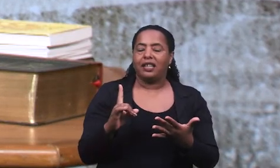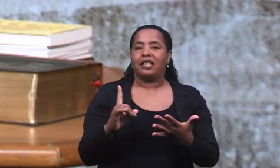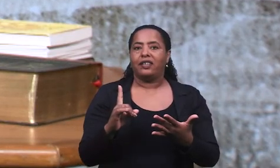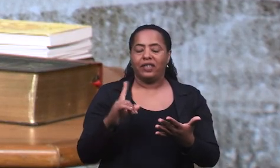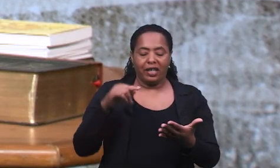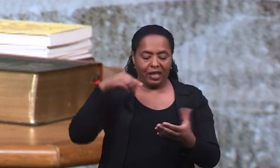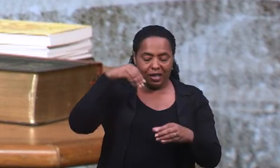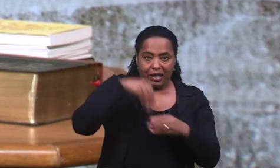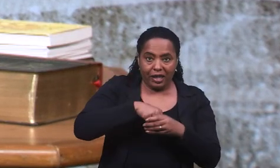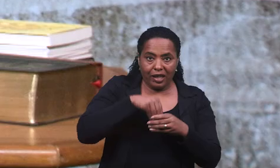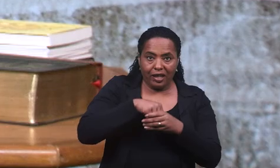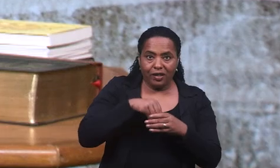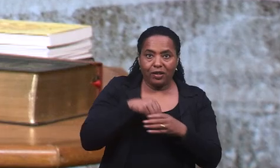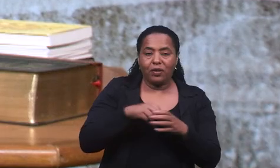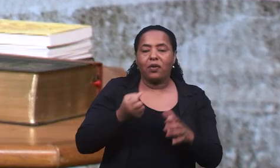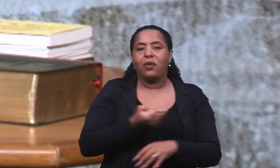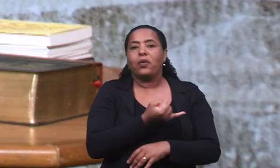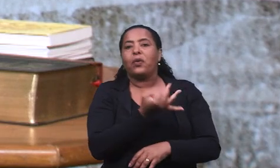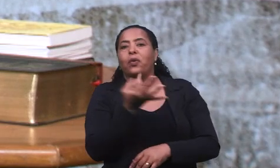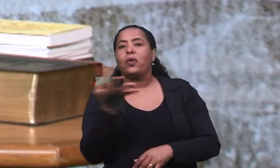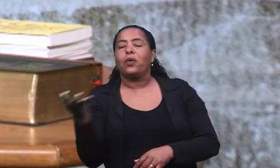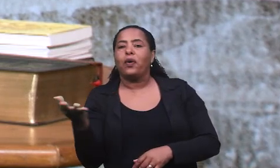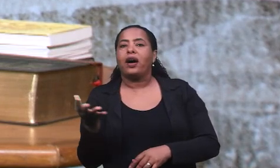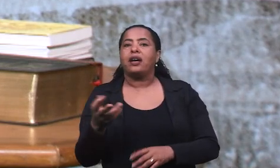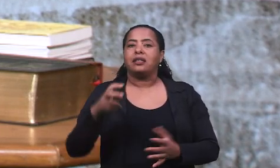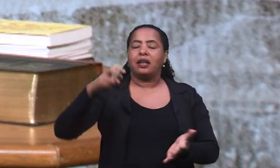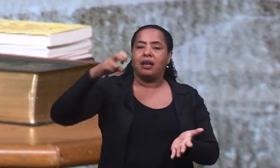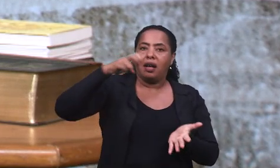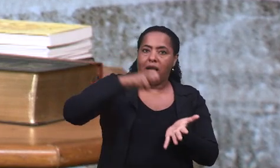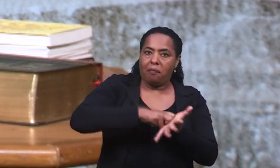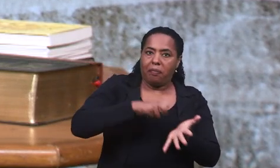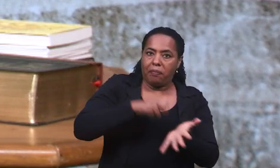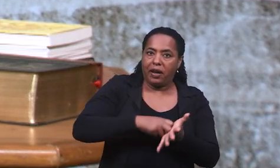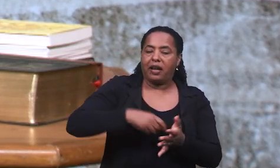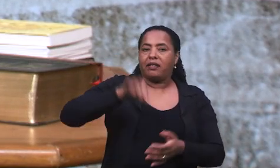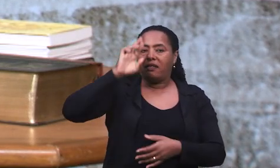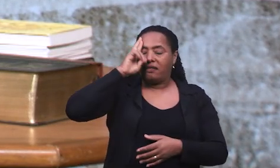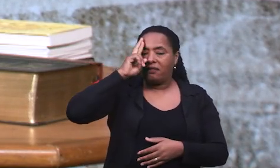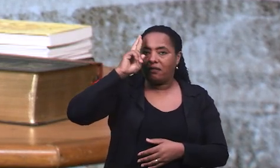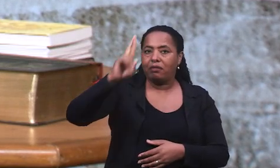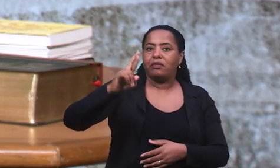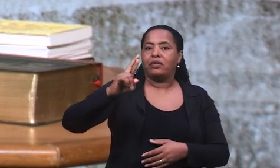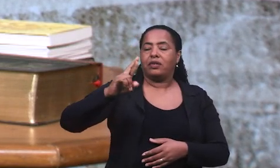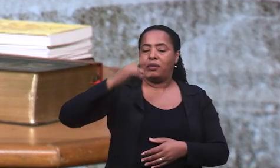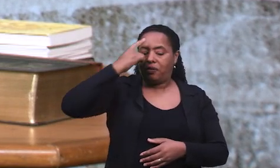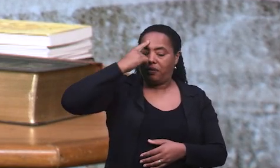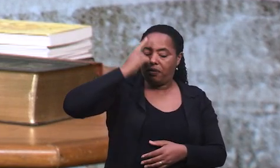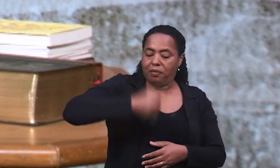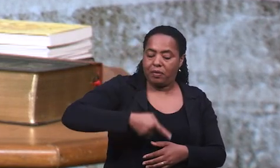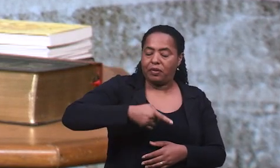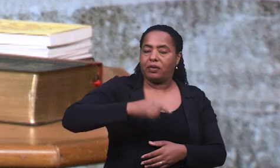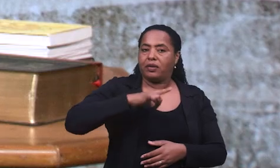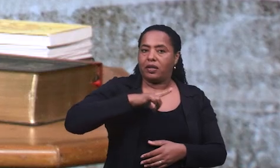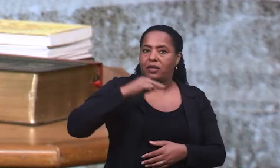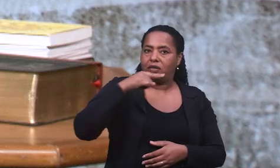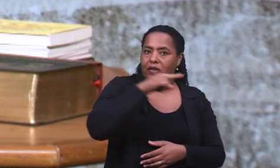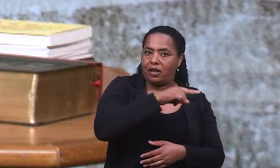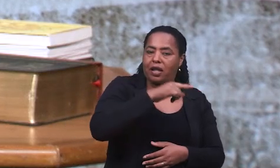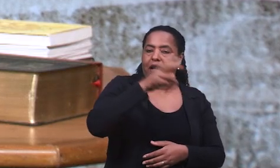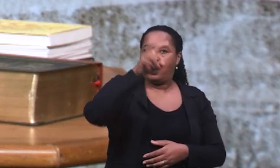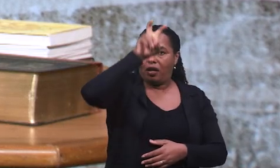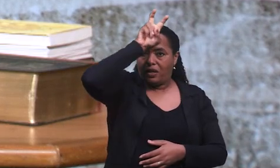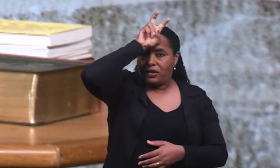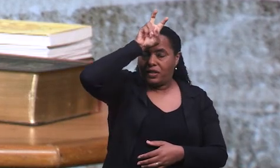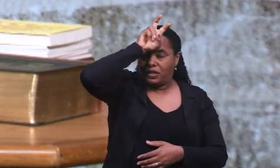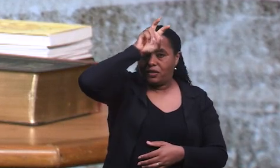na palavra quais foram as pragas que o Senhor determinou que houvessem no